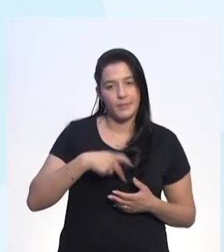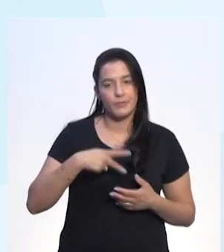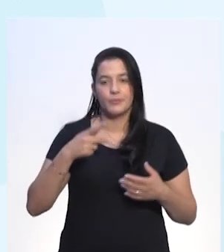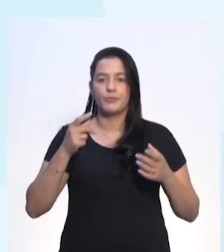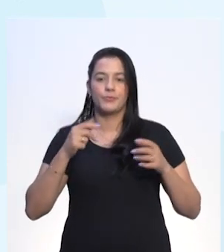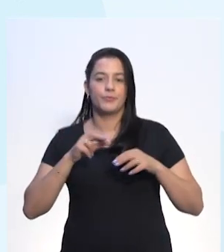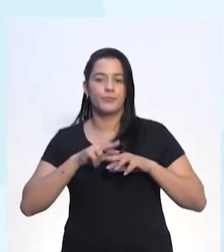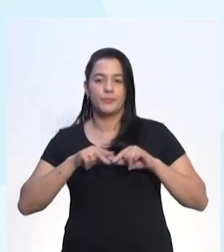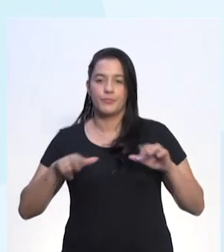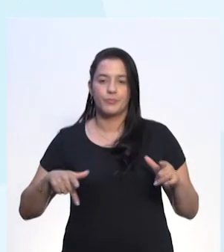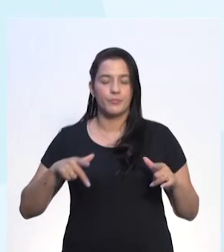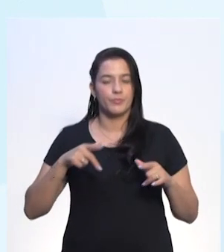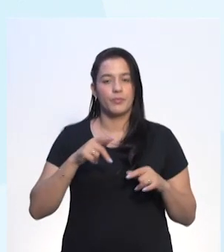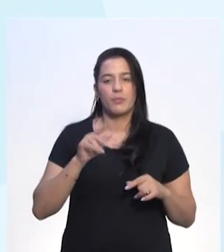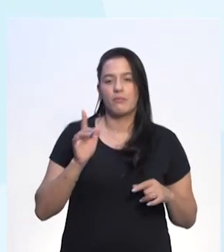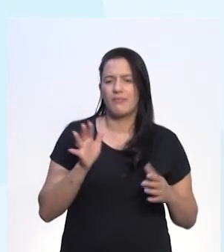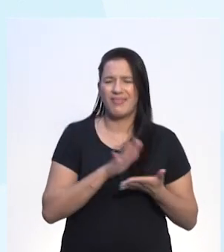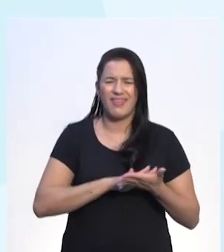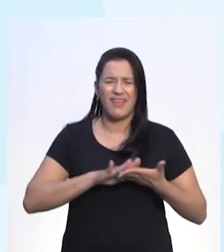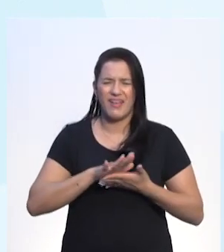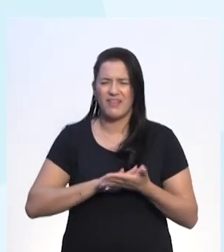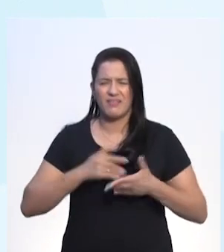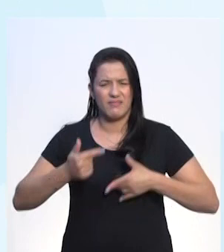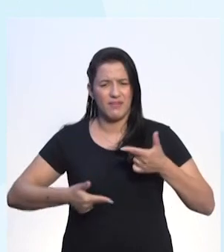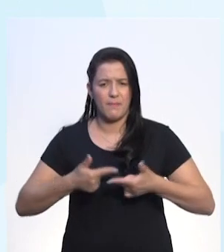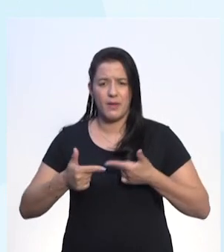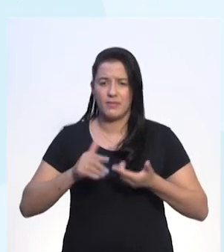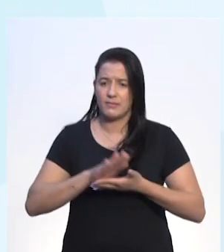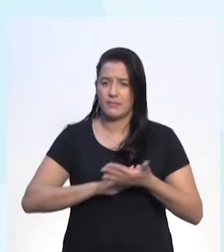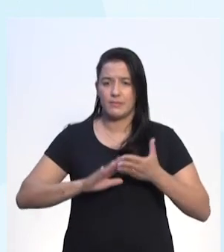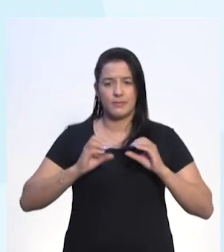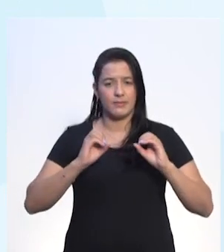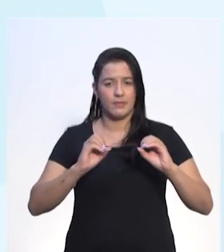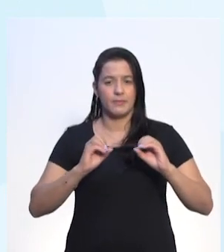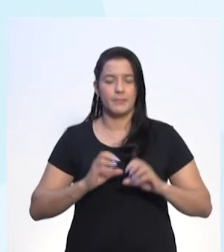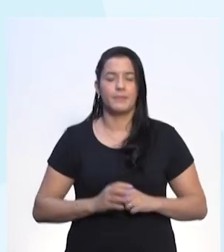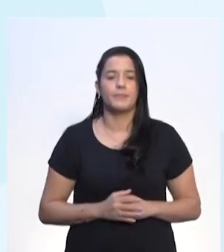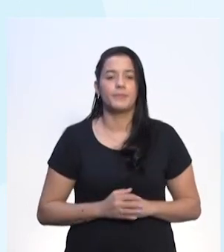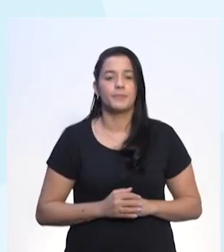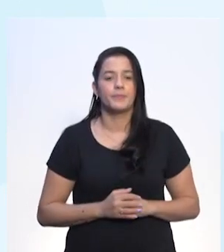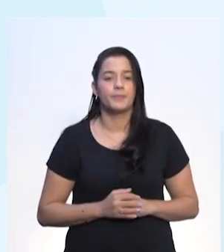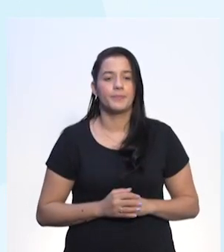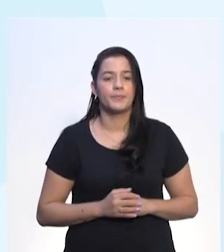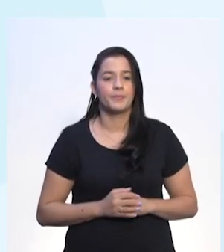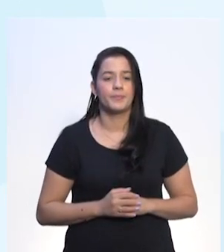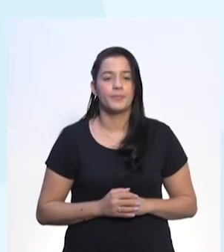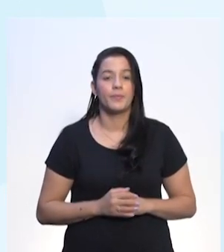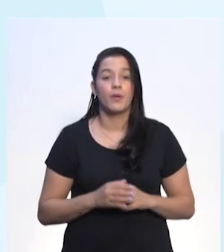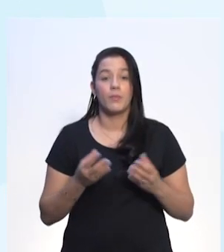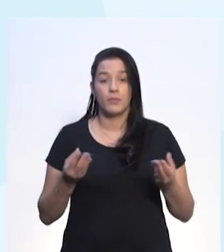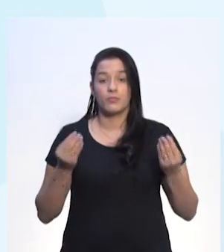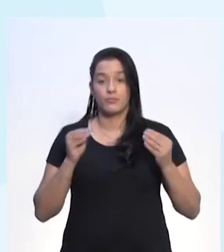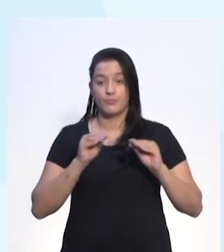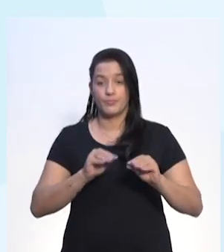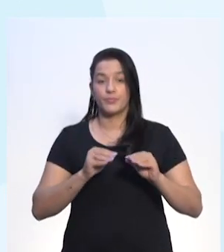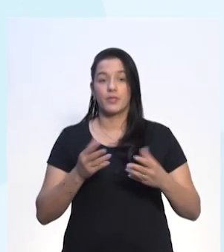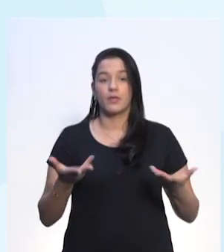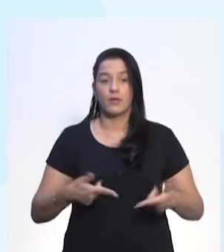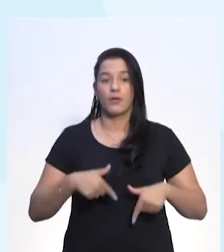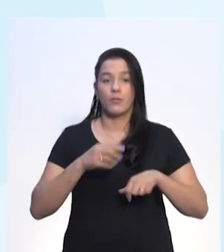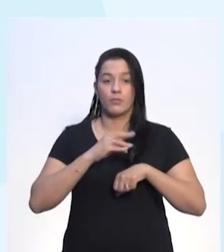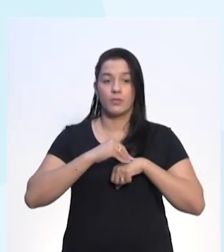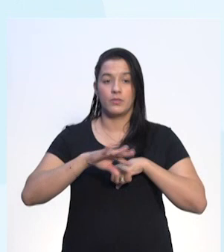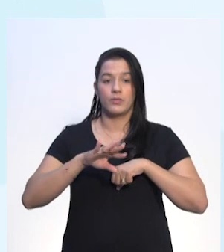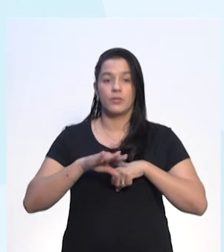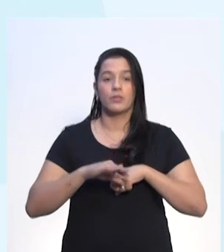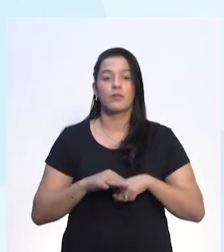nada do tipo, para justamente ele não ter esse ganho econômico. Uma coisa que eu coloquei aqui, que é uma dica importante,